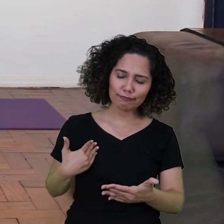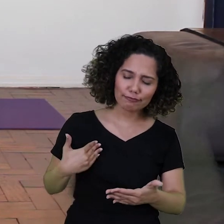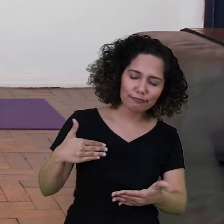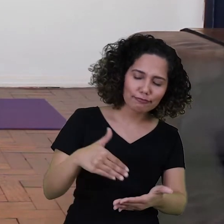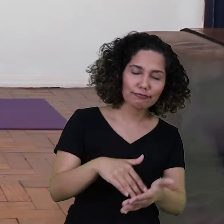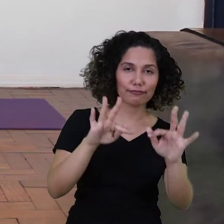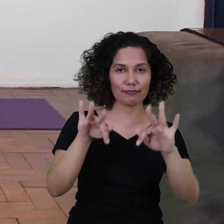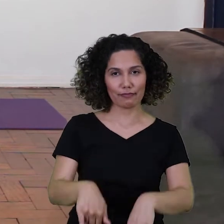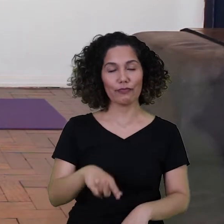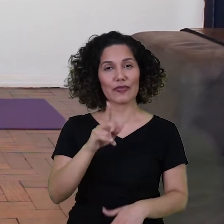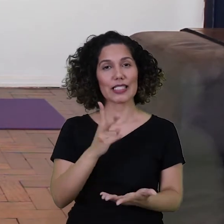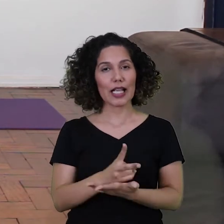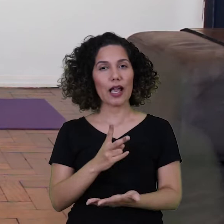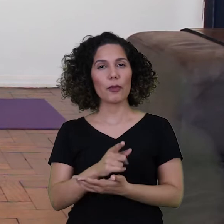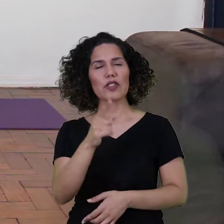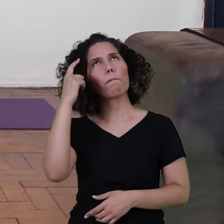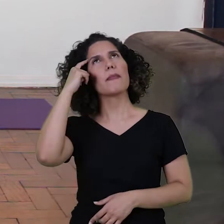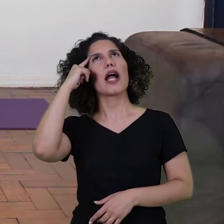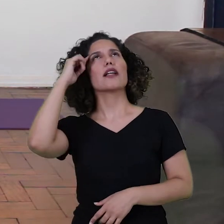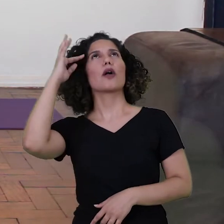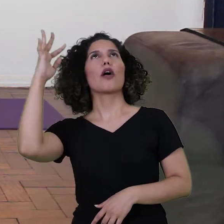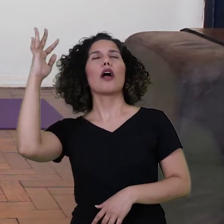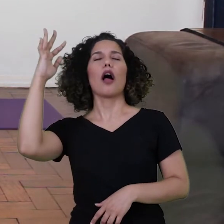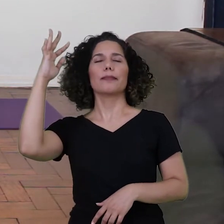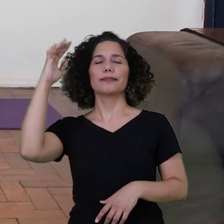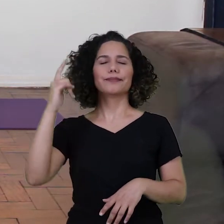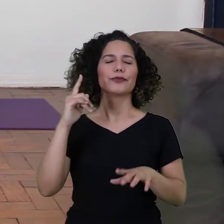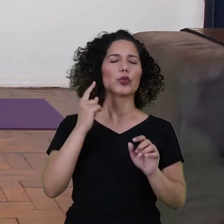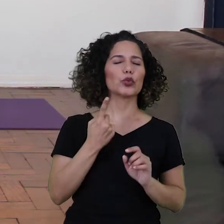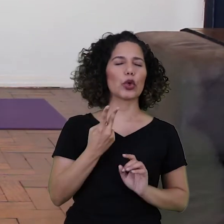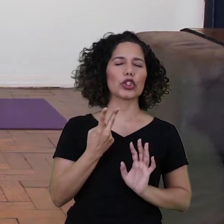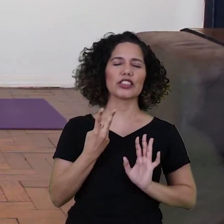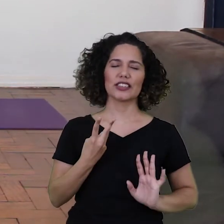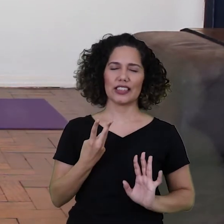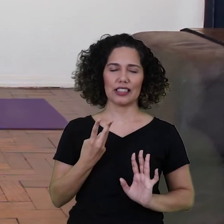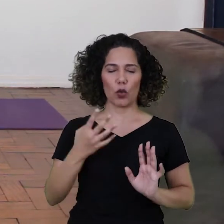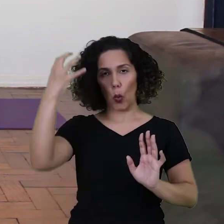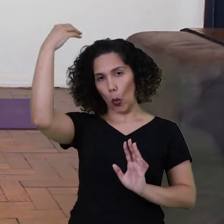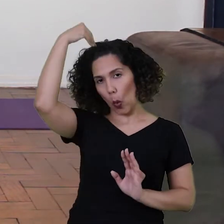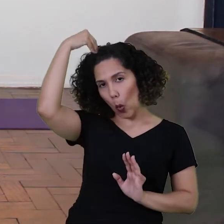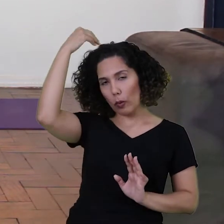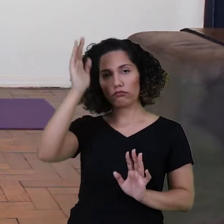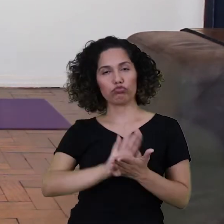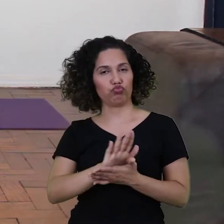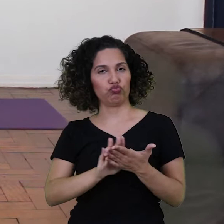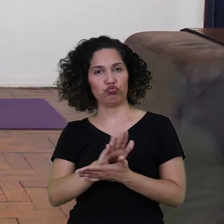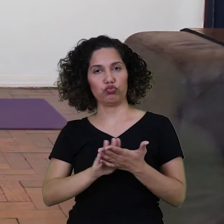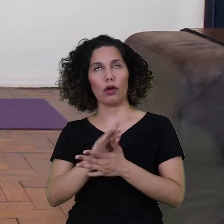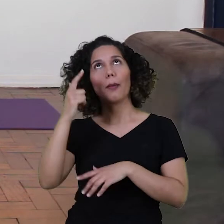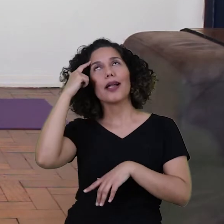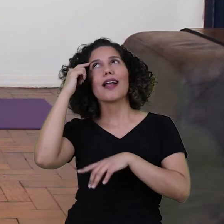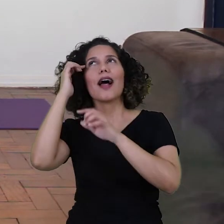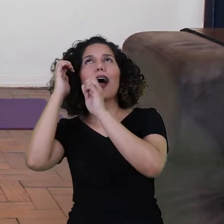dessa prática, toda vez que você se pegar pensando, conta até três, sem se julgar, sem se culpar.